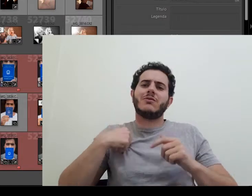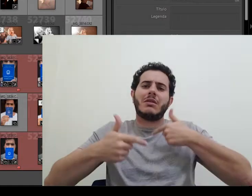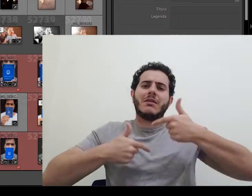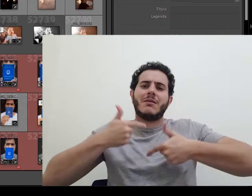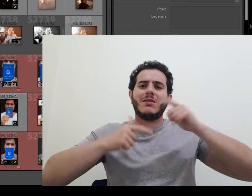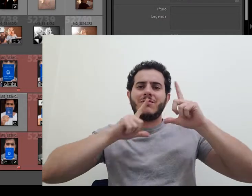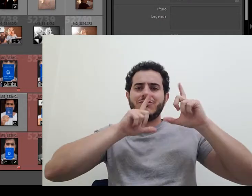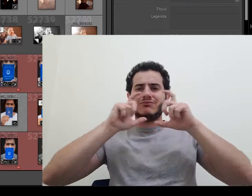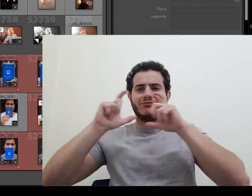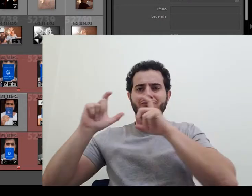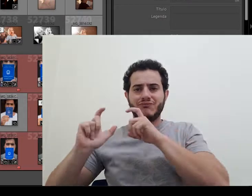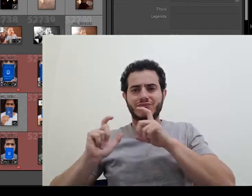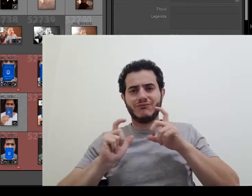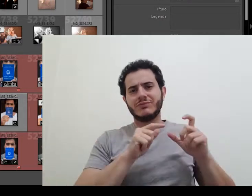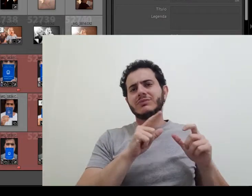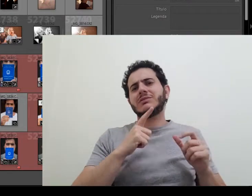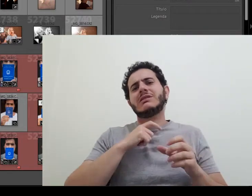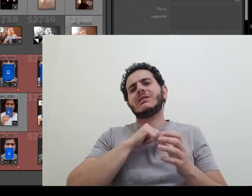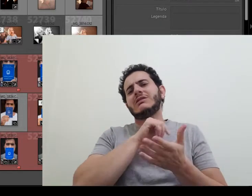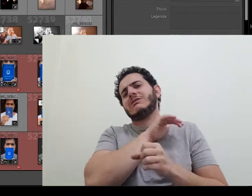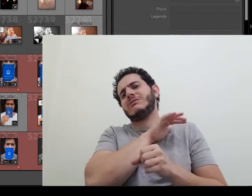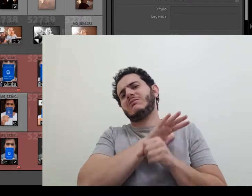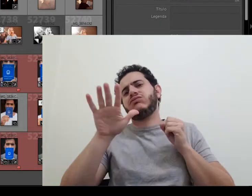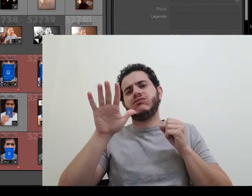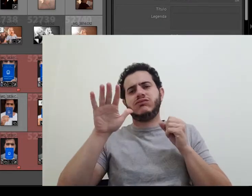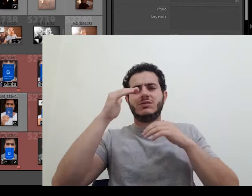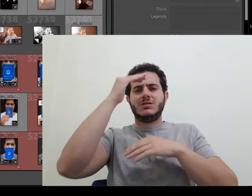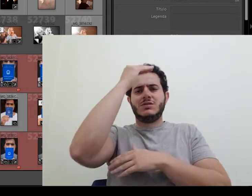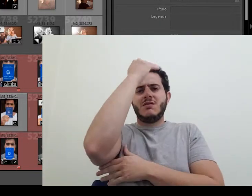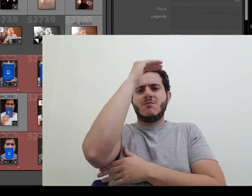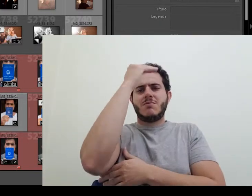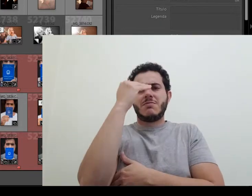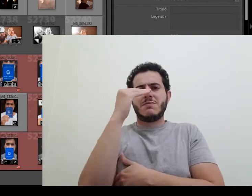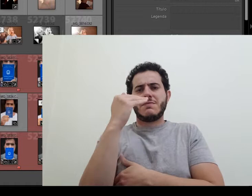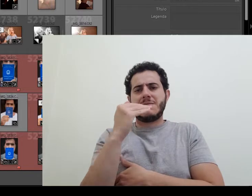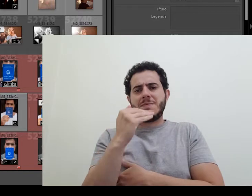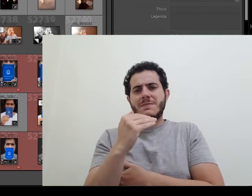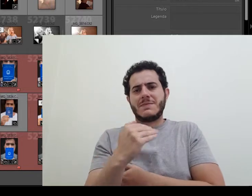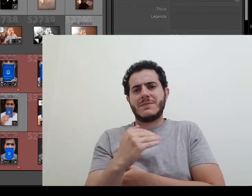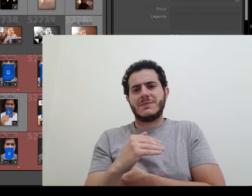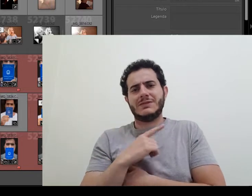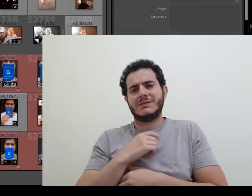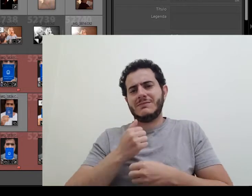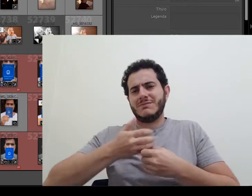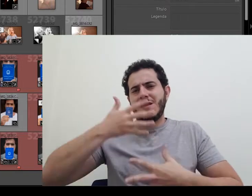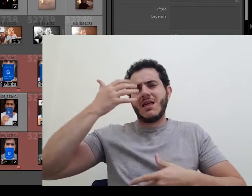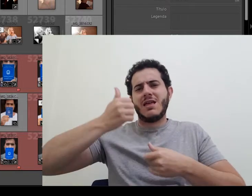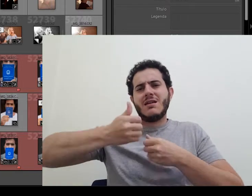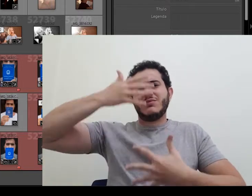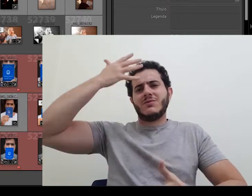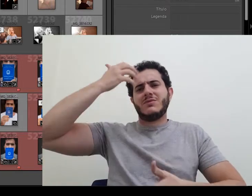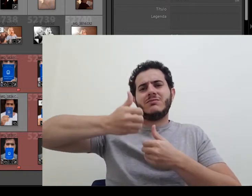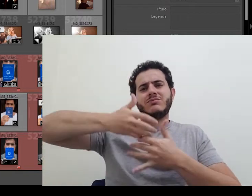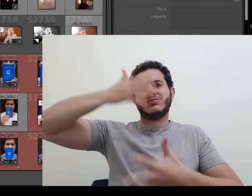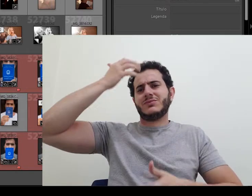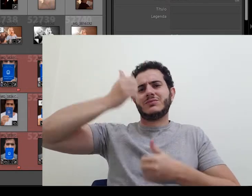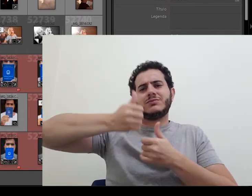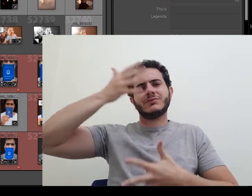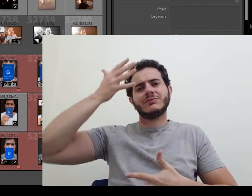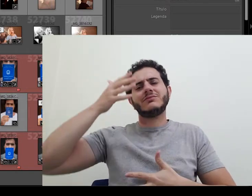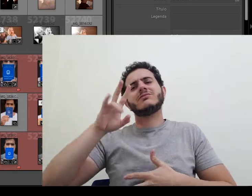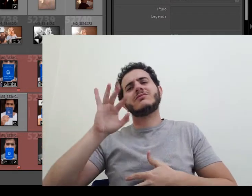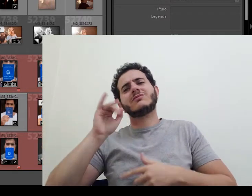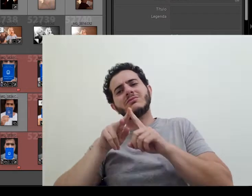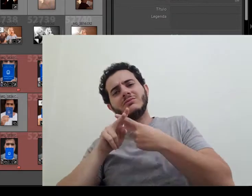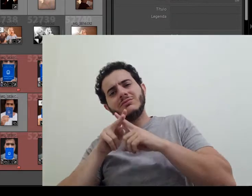fotógrafo. É um catálogo que já está cheio de coisas, com bastante pastas importadas, algumas já desconectadas, outras que precisam ser